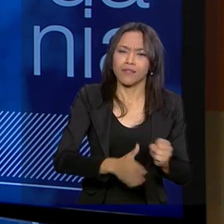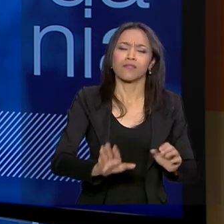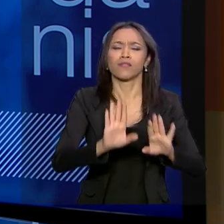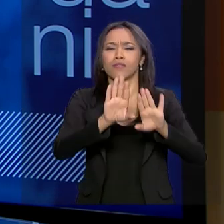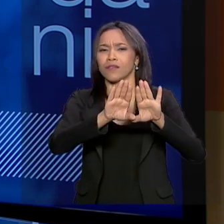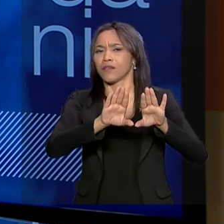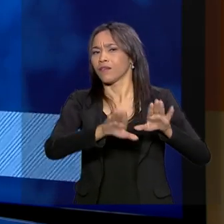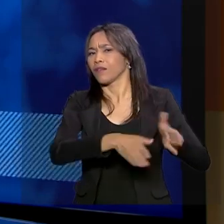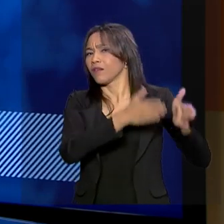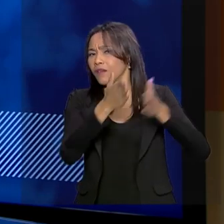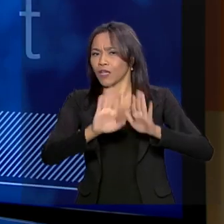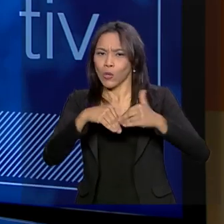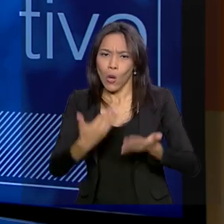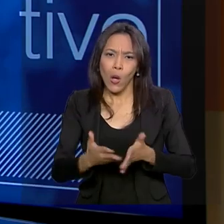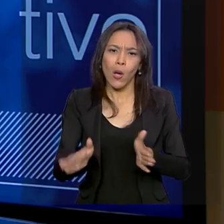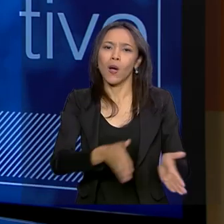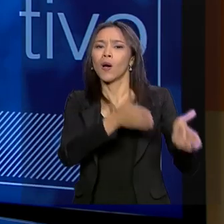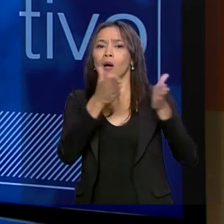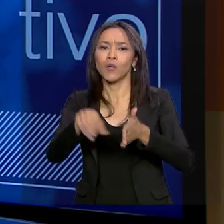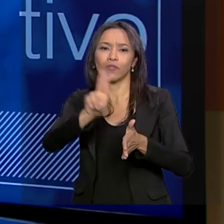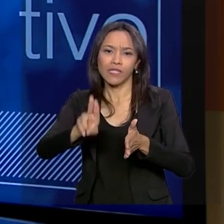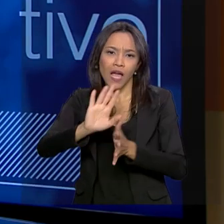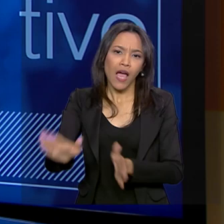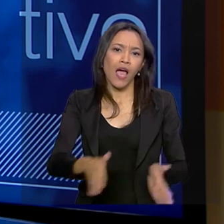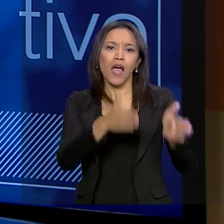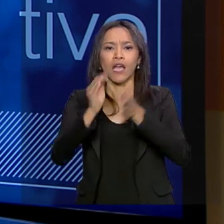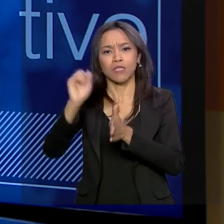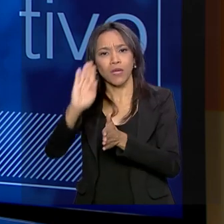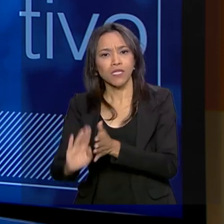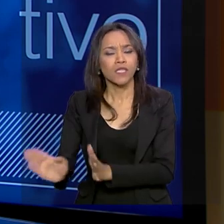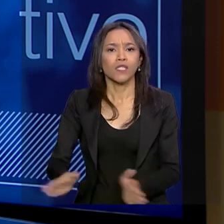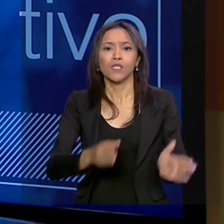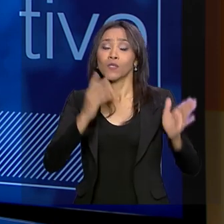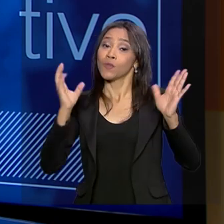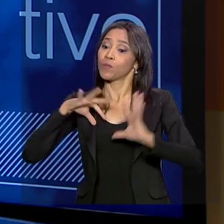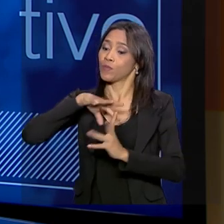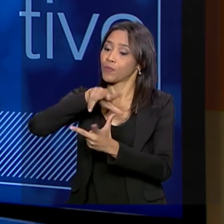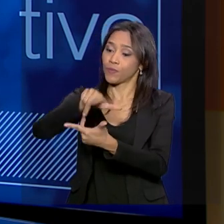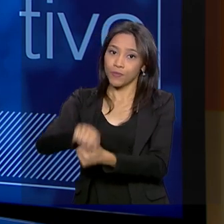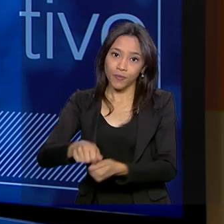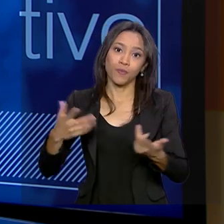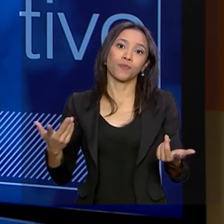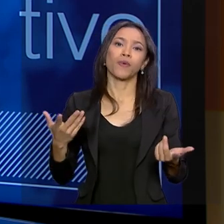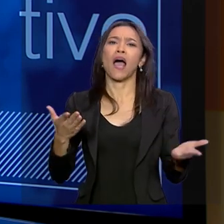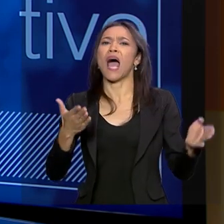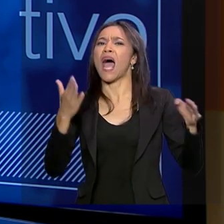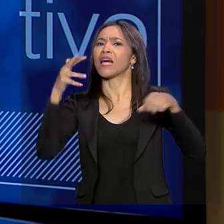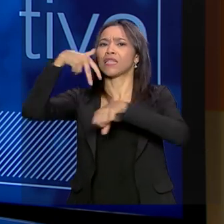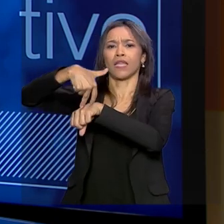educacional, universitário, nacional, internacional, e chega até o Bolsa